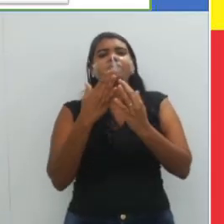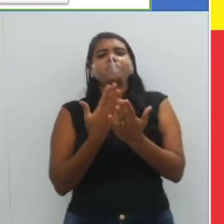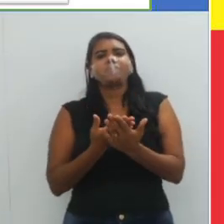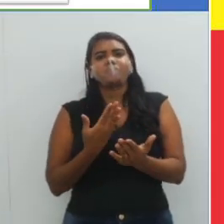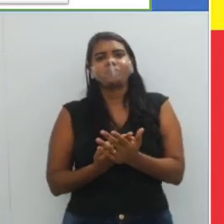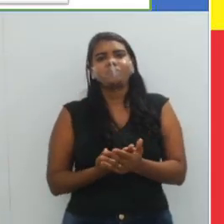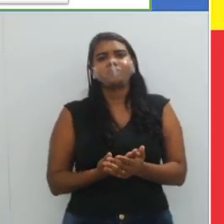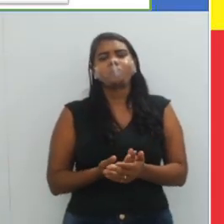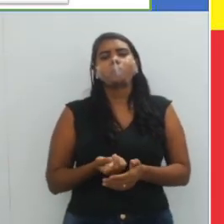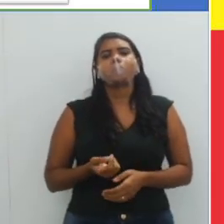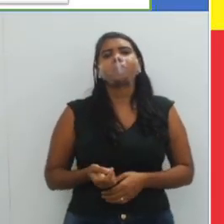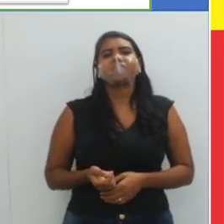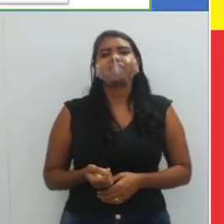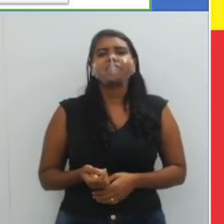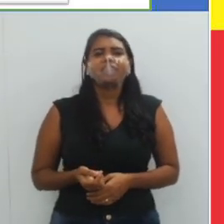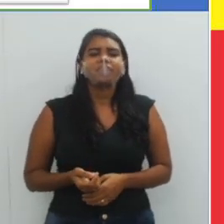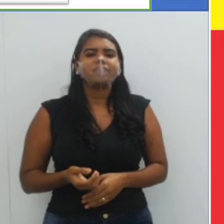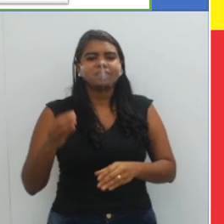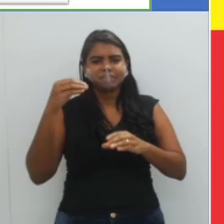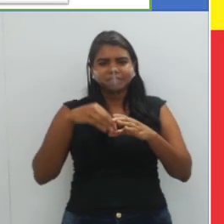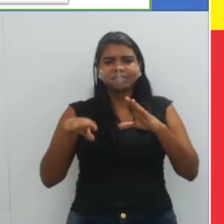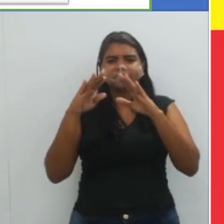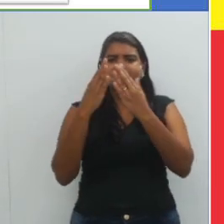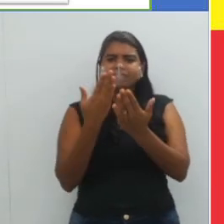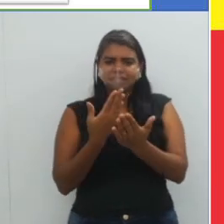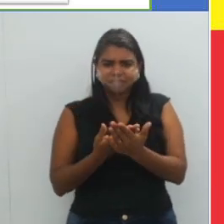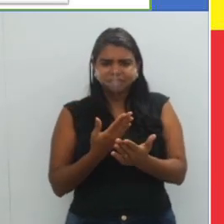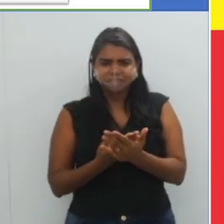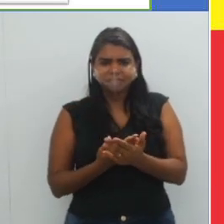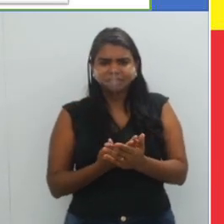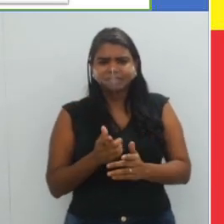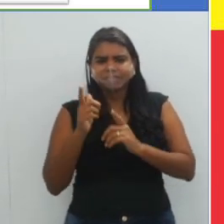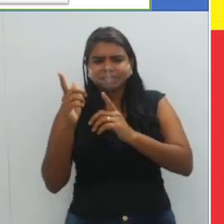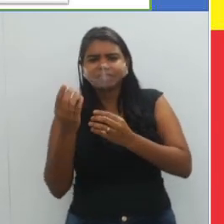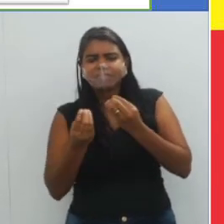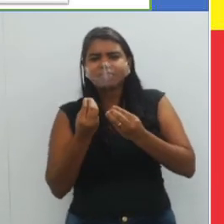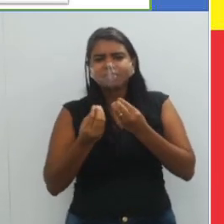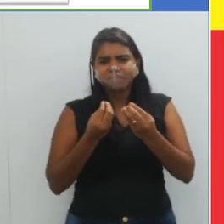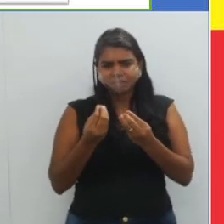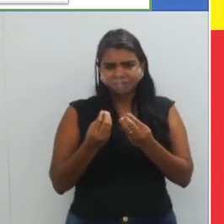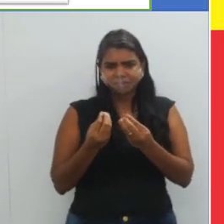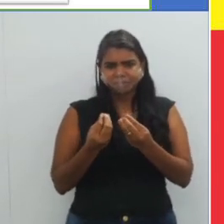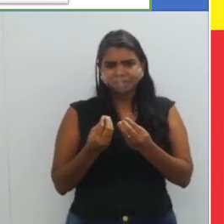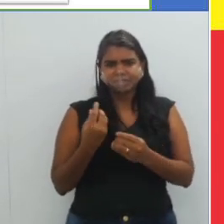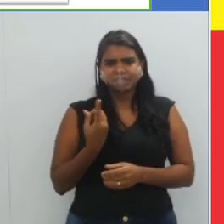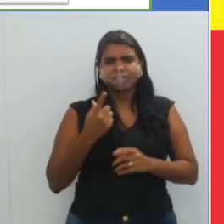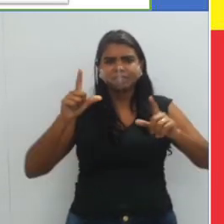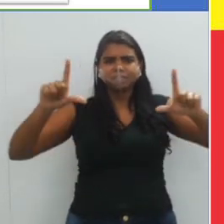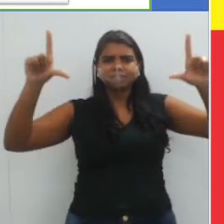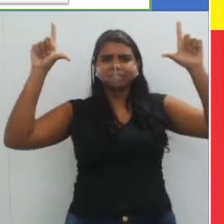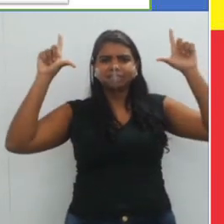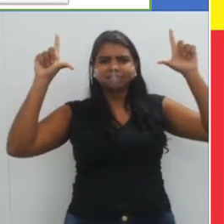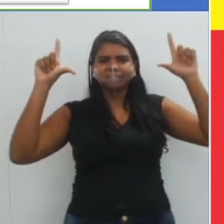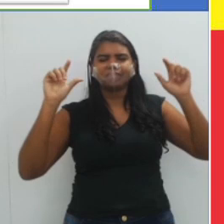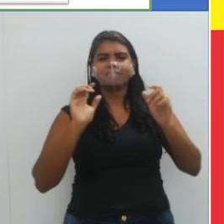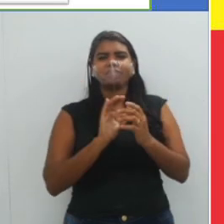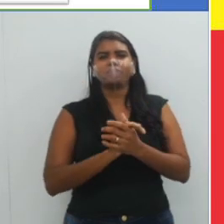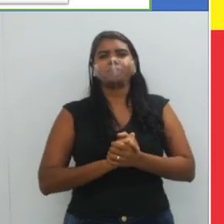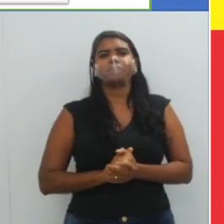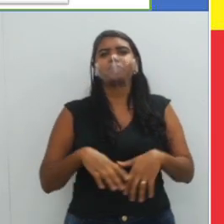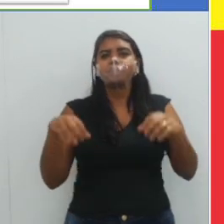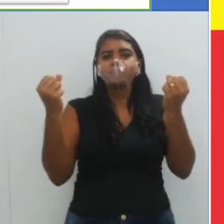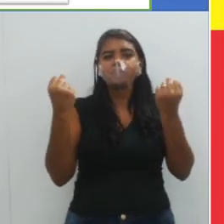falo a vocês a questão do bullying nas escolas, como está aí, como está na nossa tela, veja só,